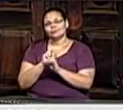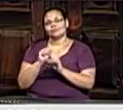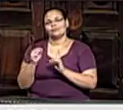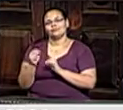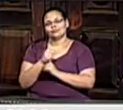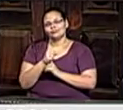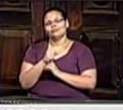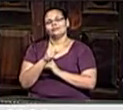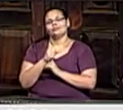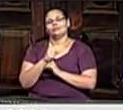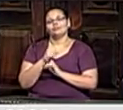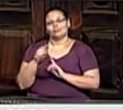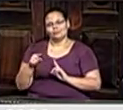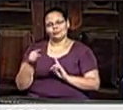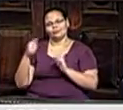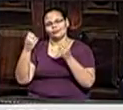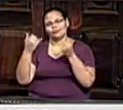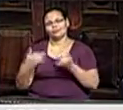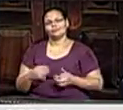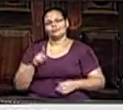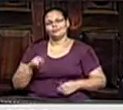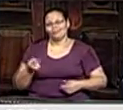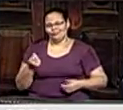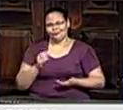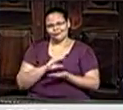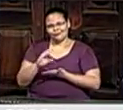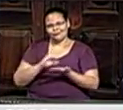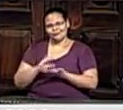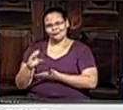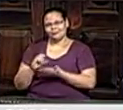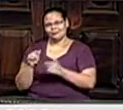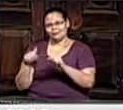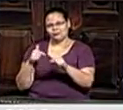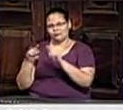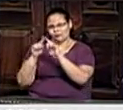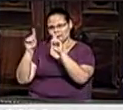sociais define que os gastos de pessoal